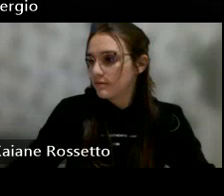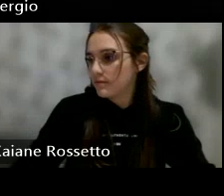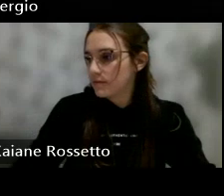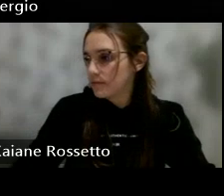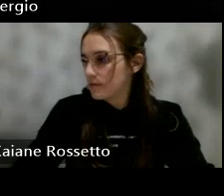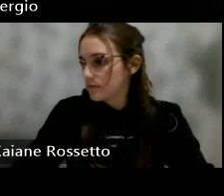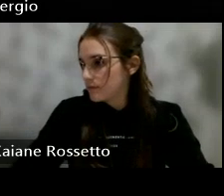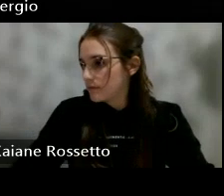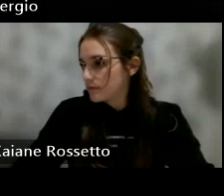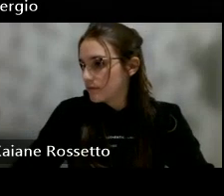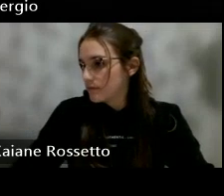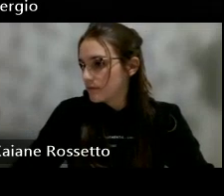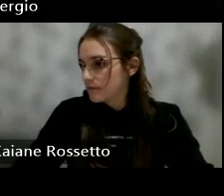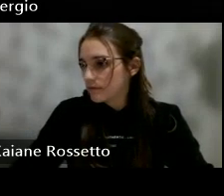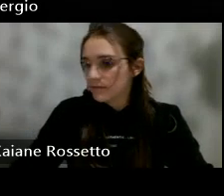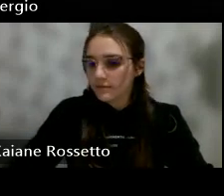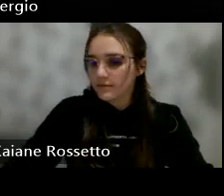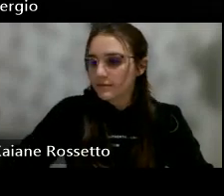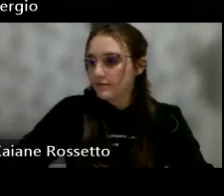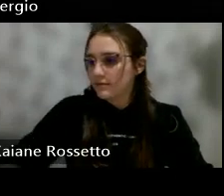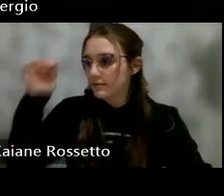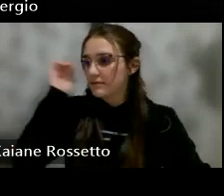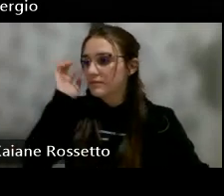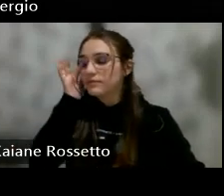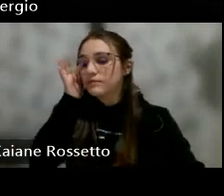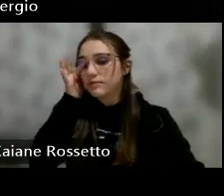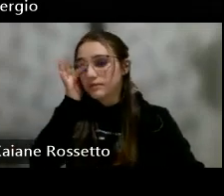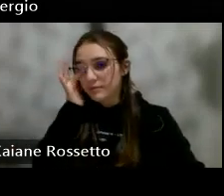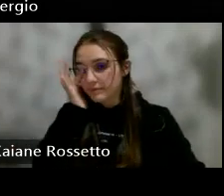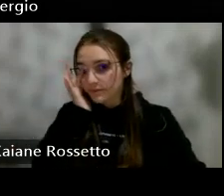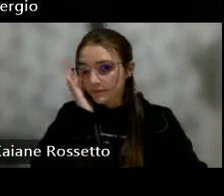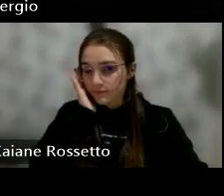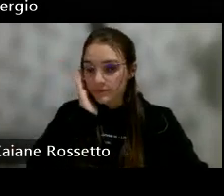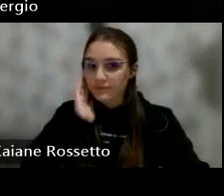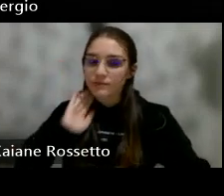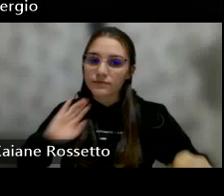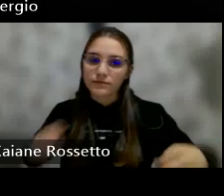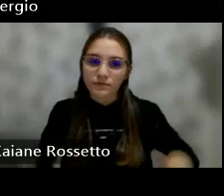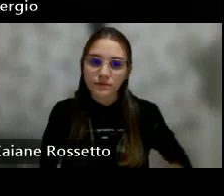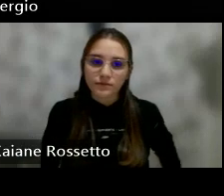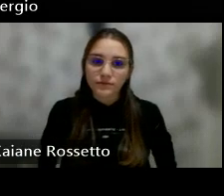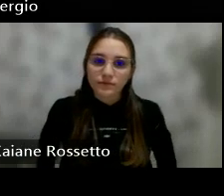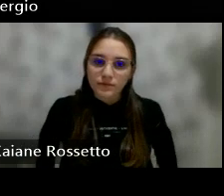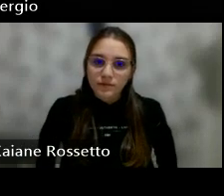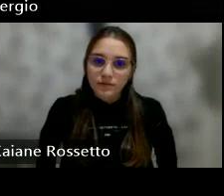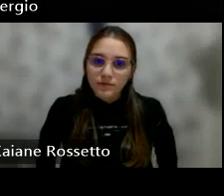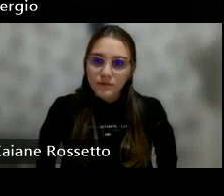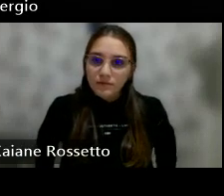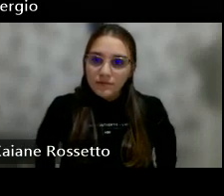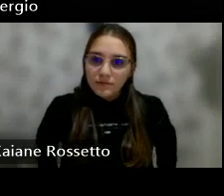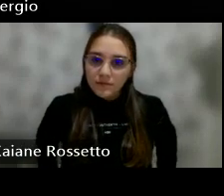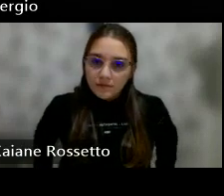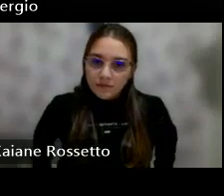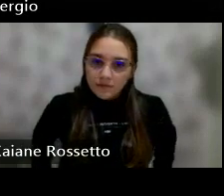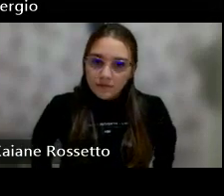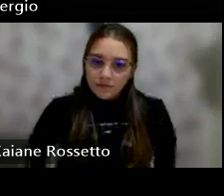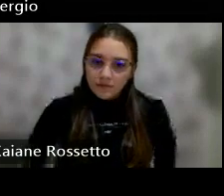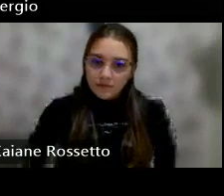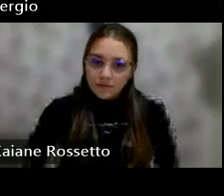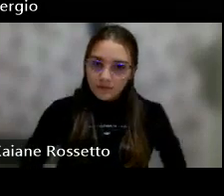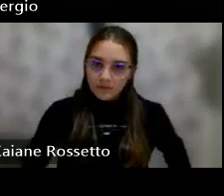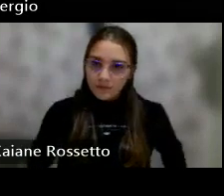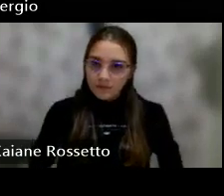também, ó, eu tava olhando e aqui eu não sei se eles tentaram passar